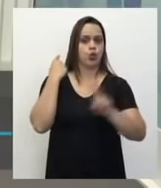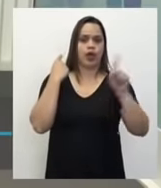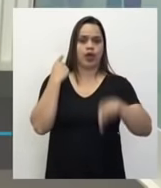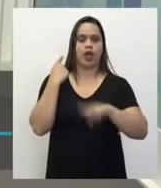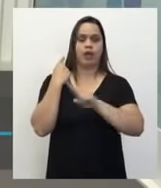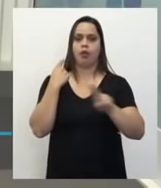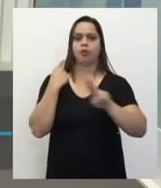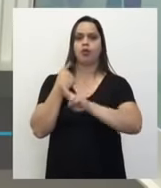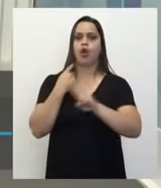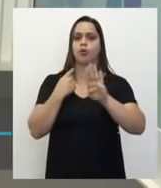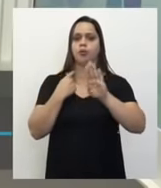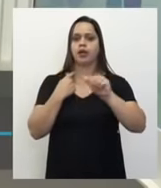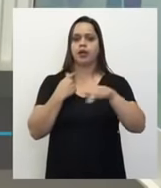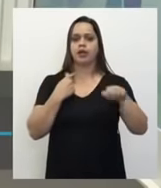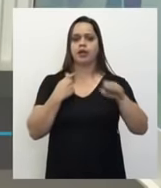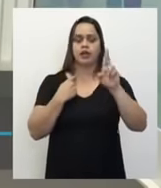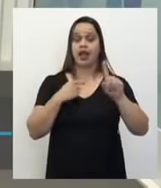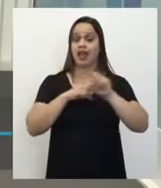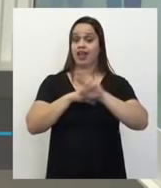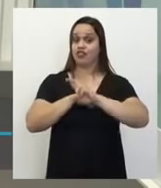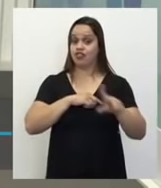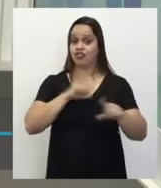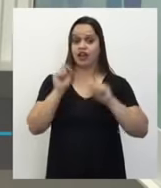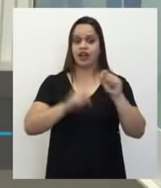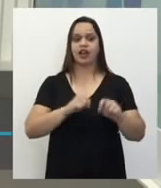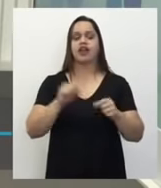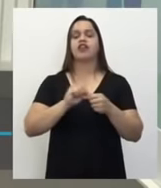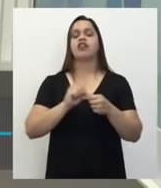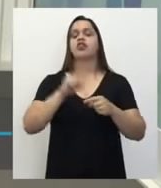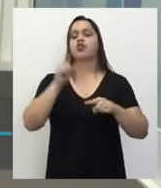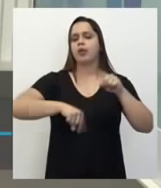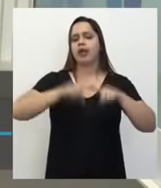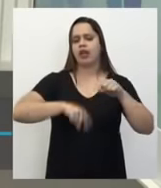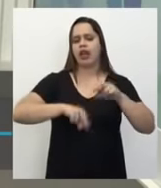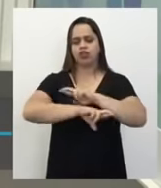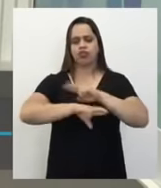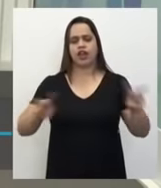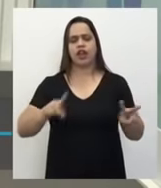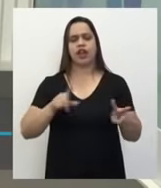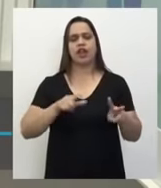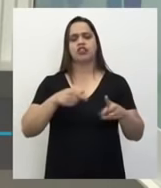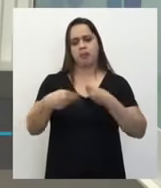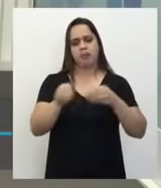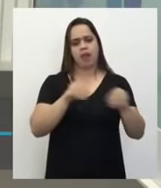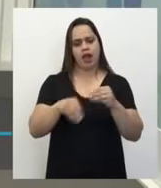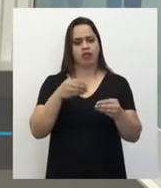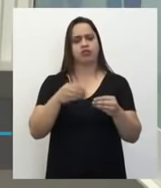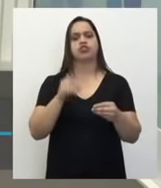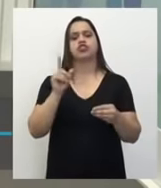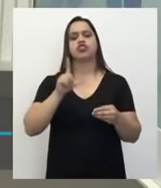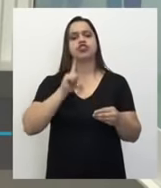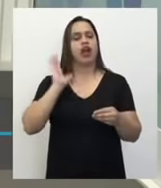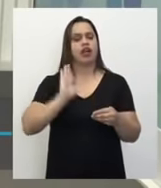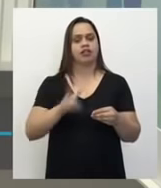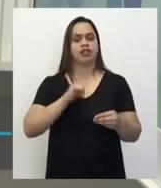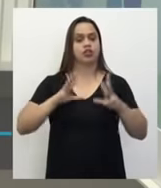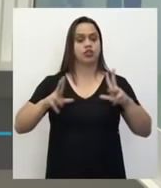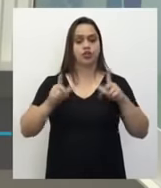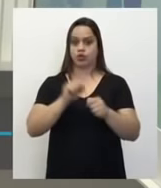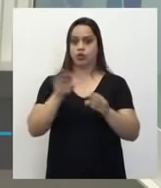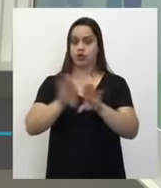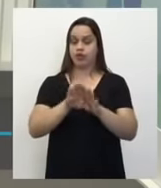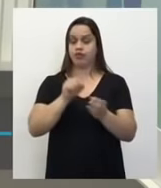banner, tá? Ele é um pouco diferente, ele é feito de um outro material, material plástico, enfim. E ele já tem toda uma formatação, ele é impresso,